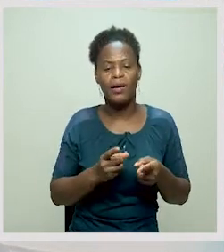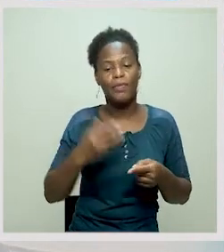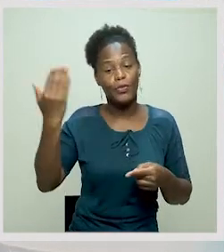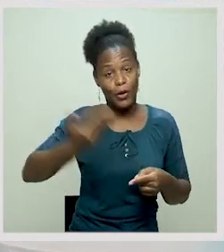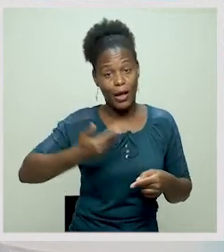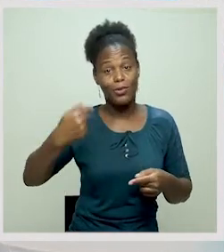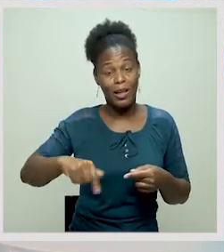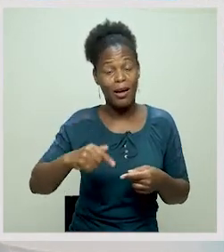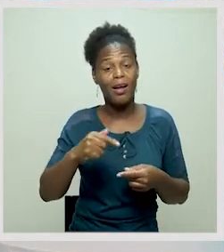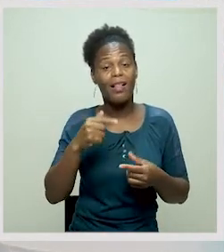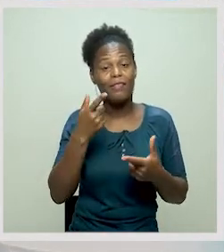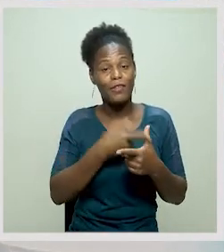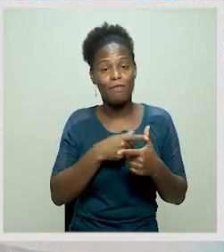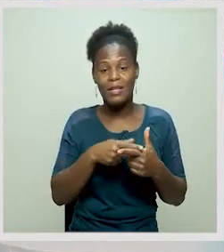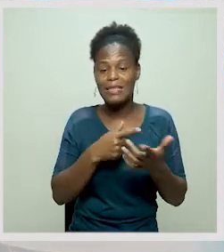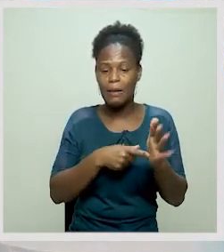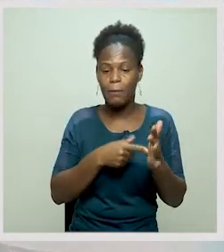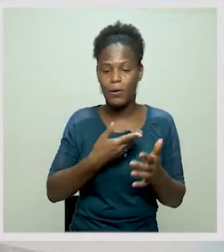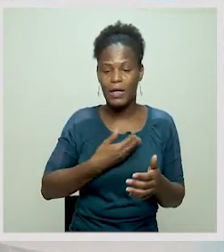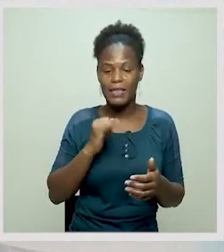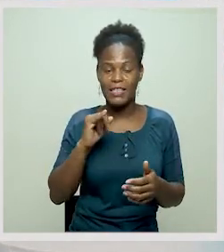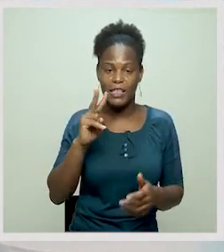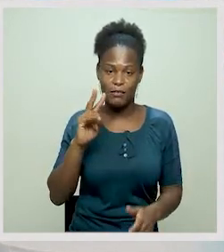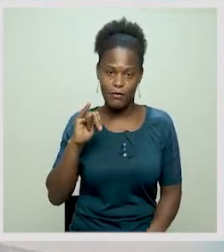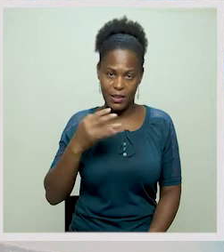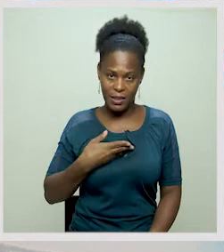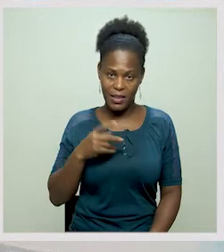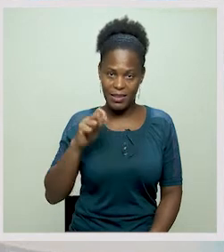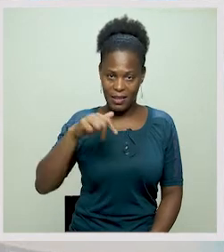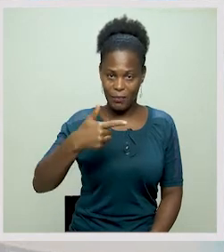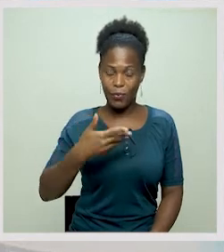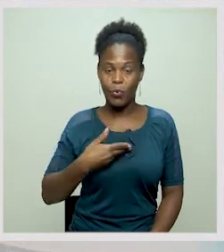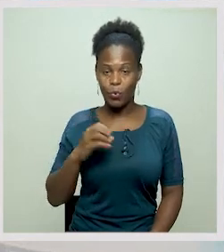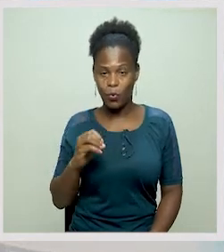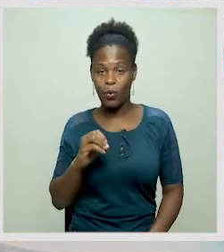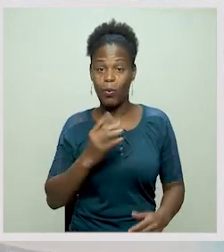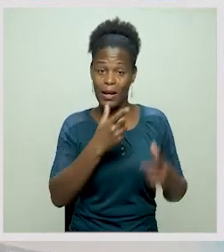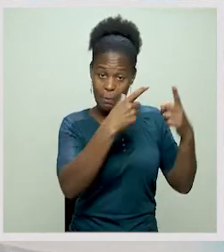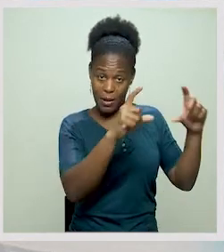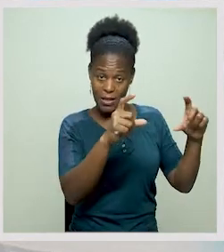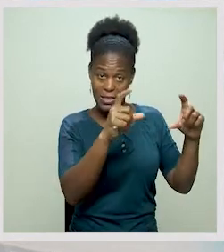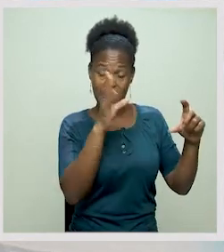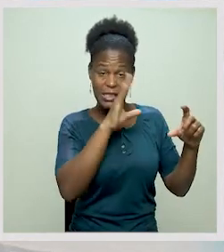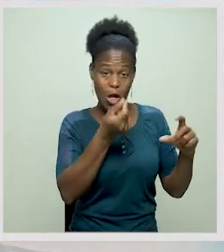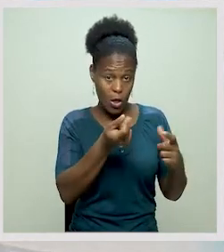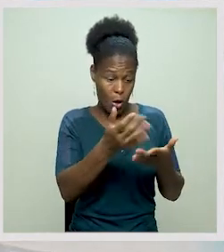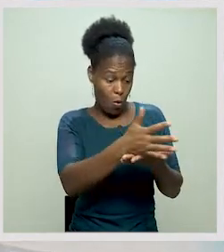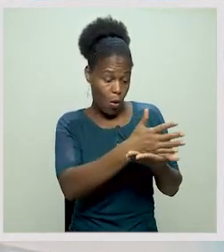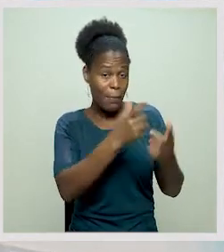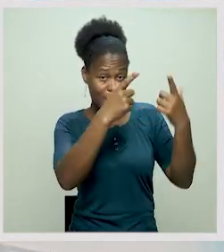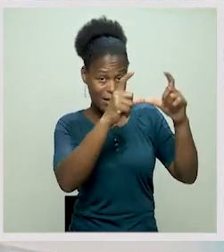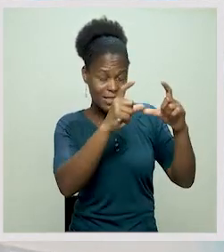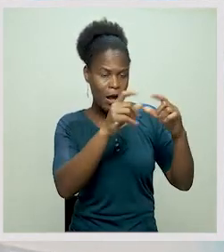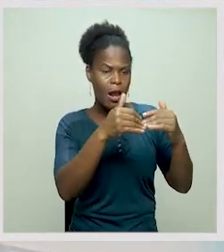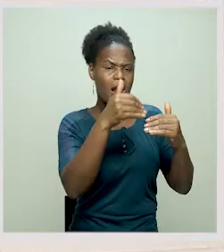os dividendos, ou seja, quando a empresa se tiver lucros, no